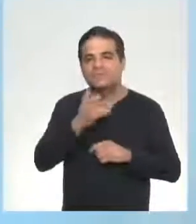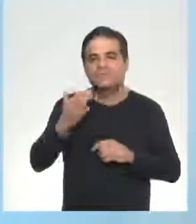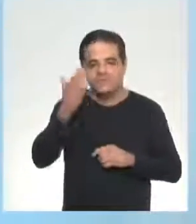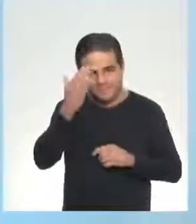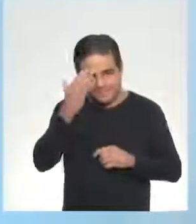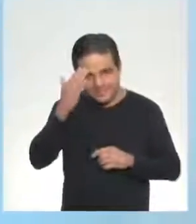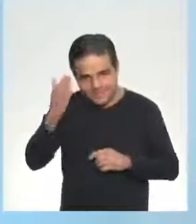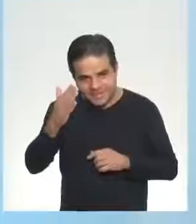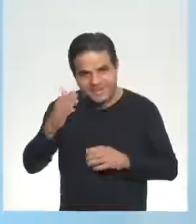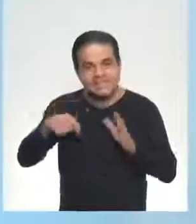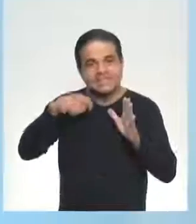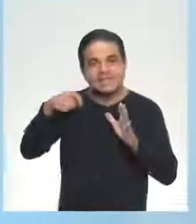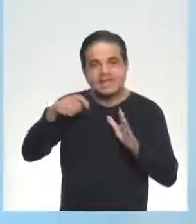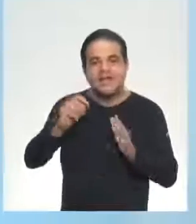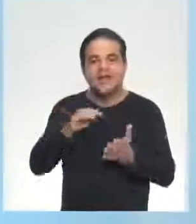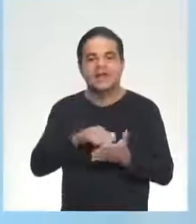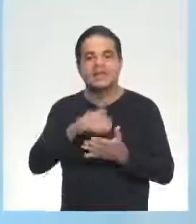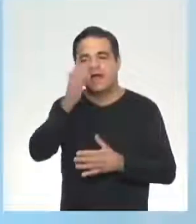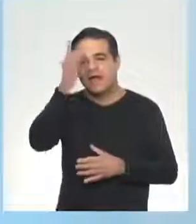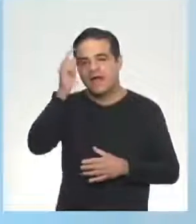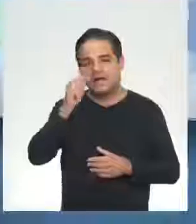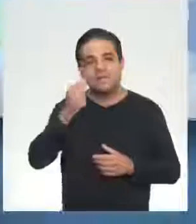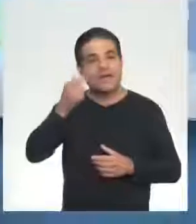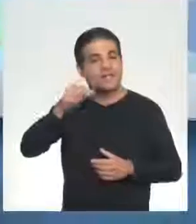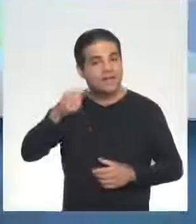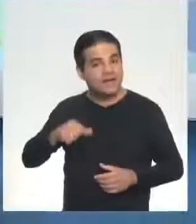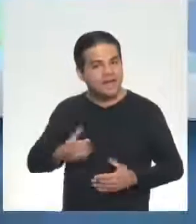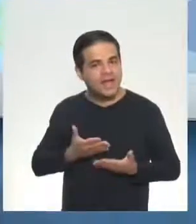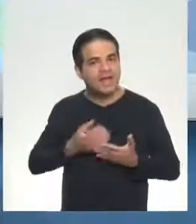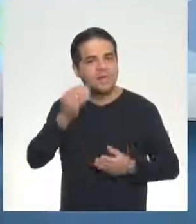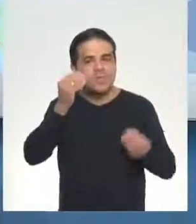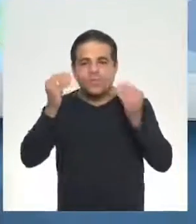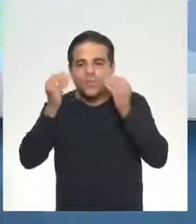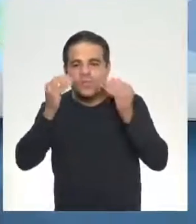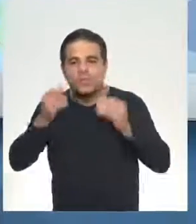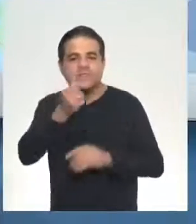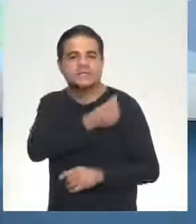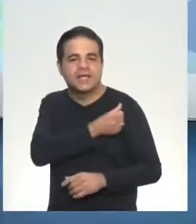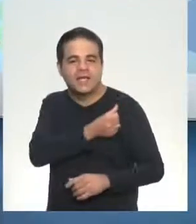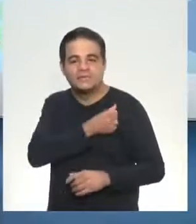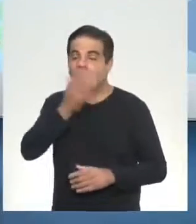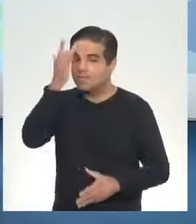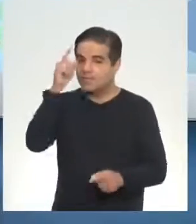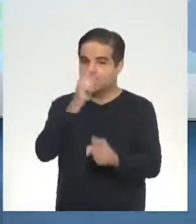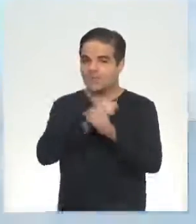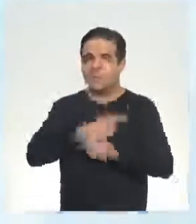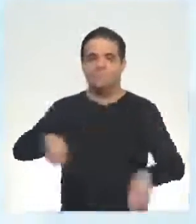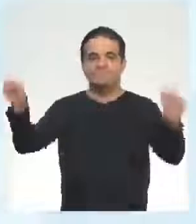obrigada. E até amanhã, avaliem a nossa aula. Beijo, sexto ano. Até amanhã.